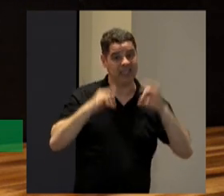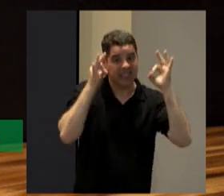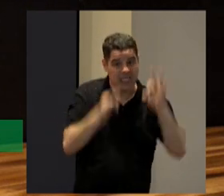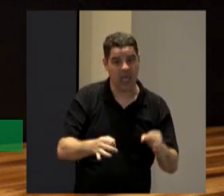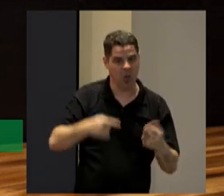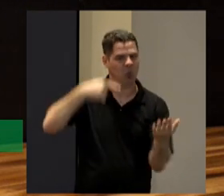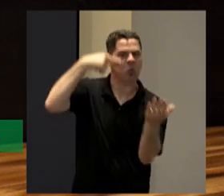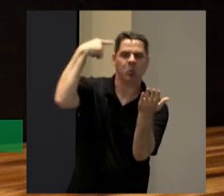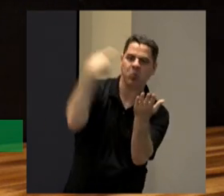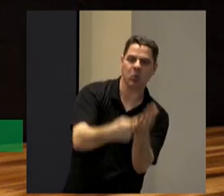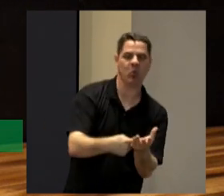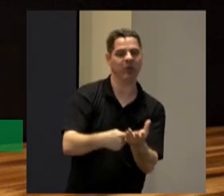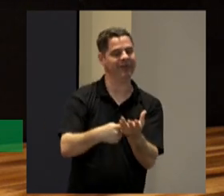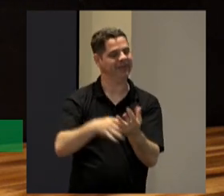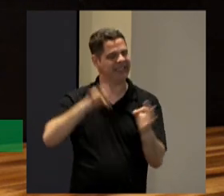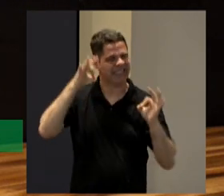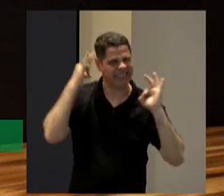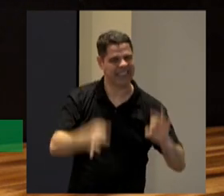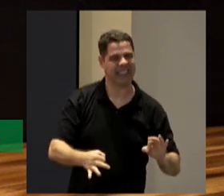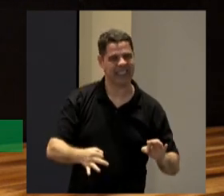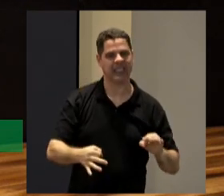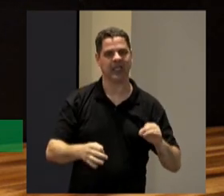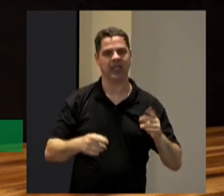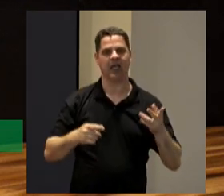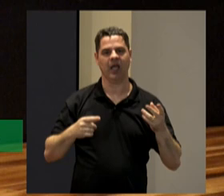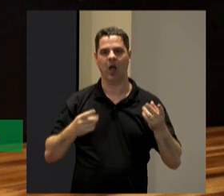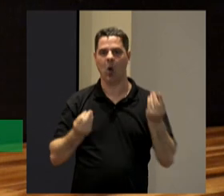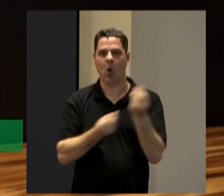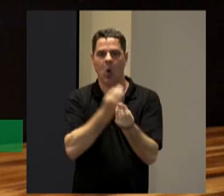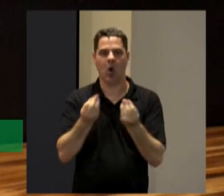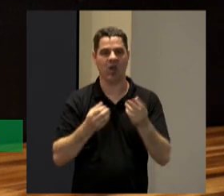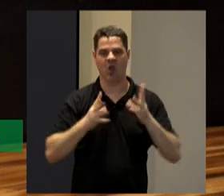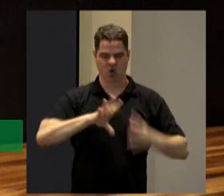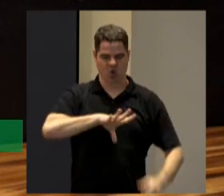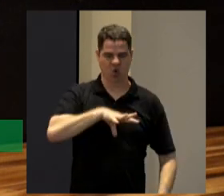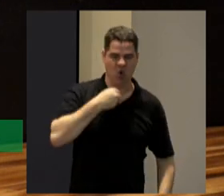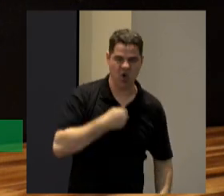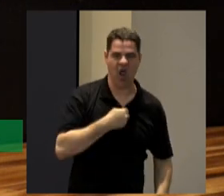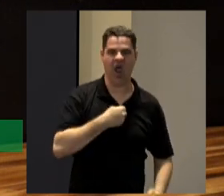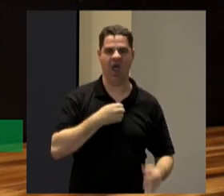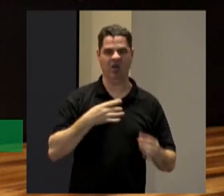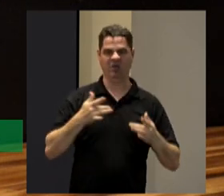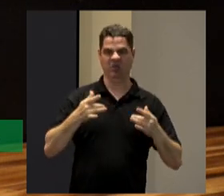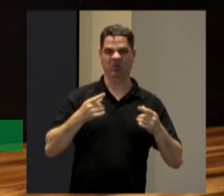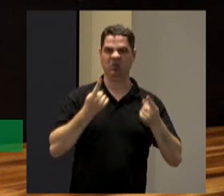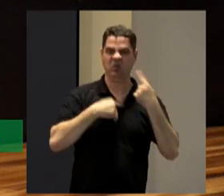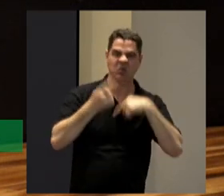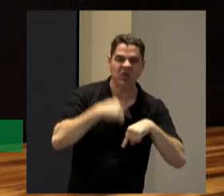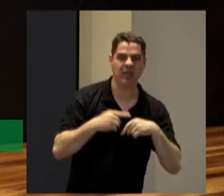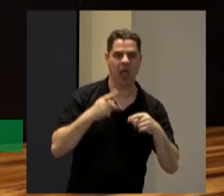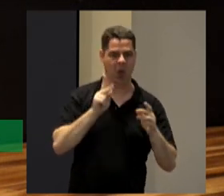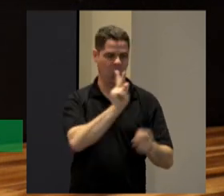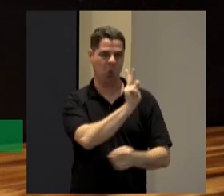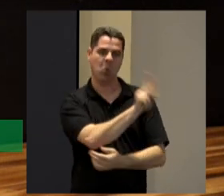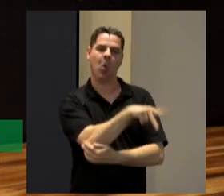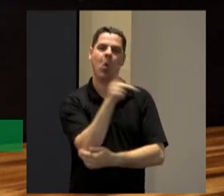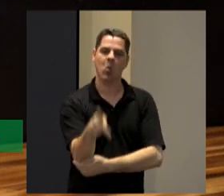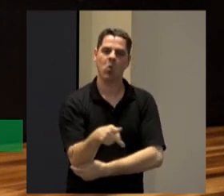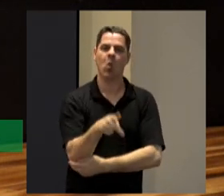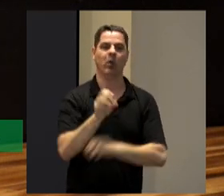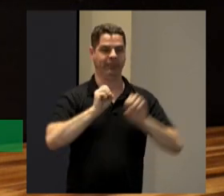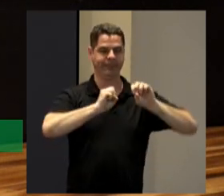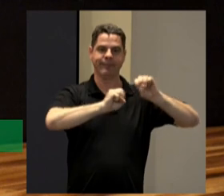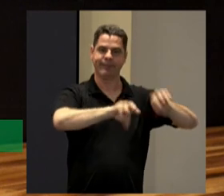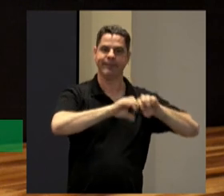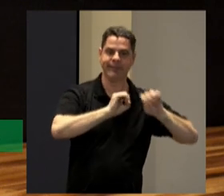tenham compromissos fundamentais com a aventura, com a coragem, com a determinação de ser professor, de ser